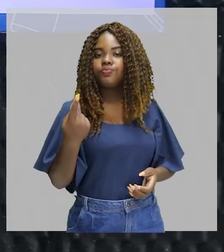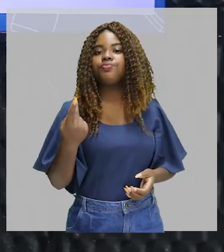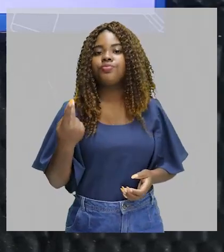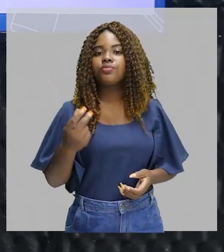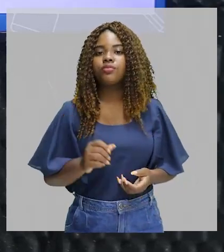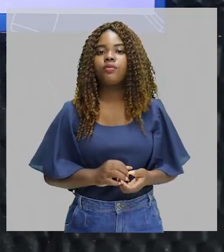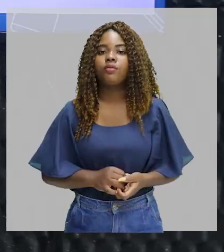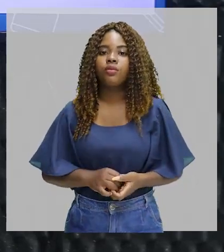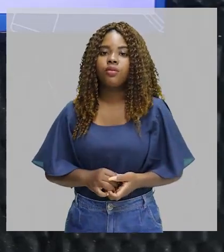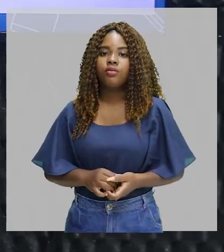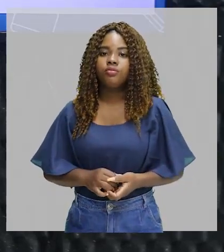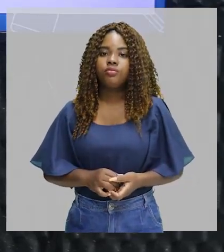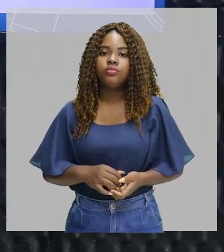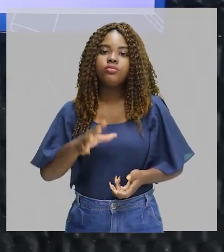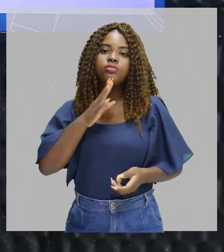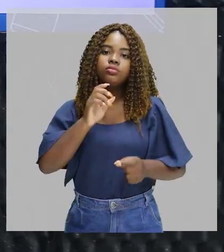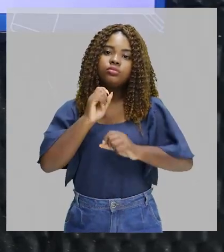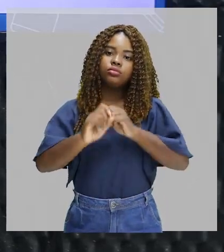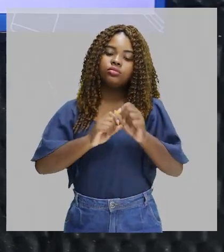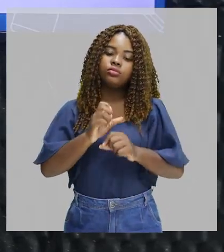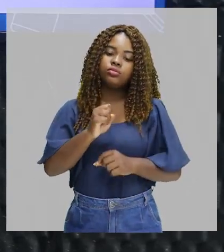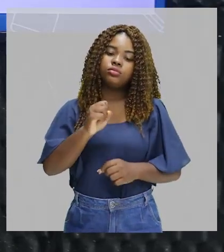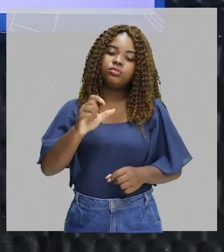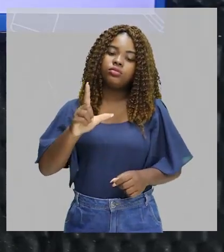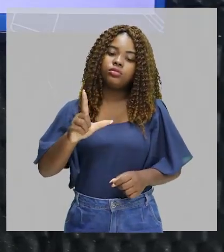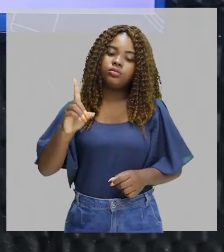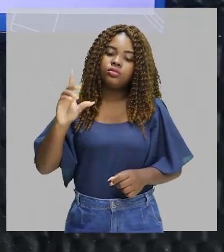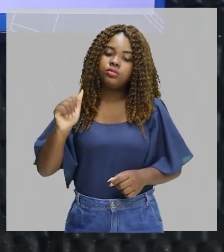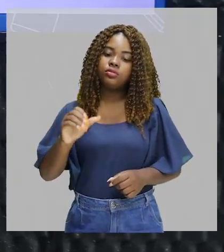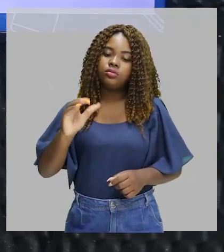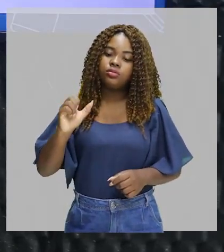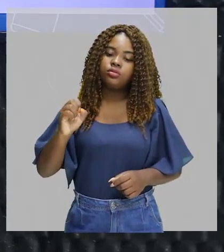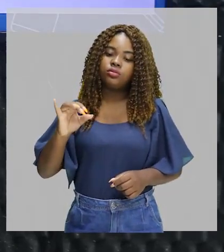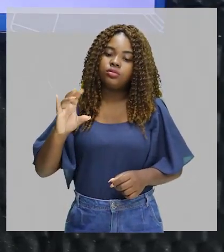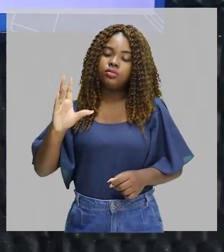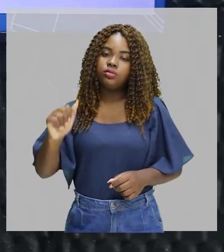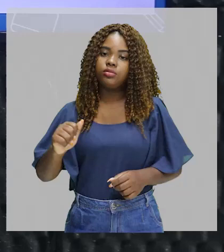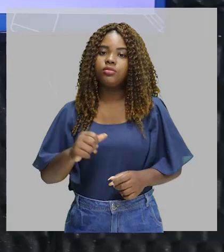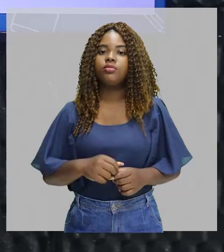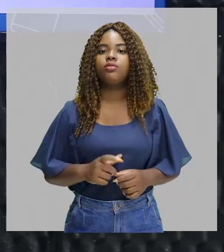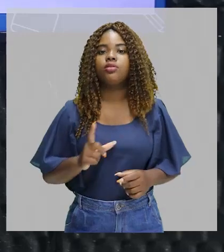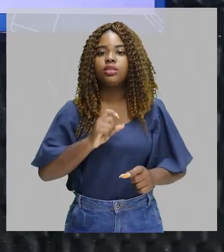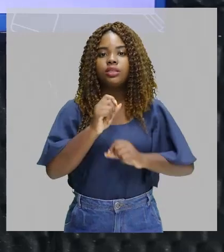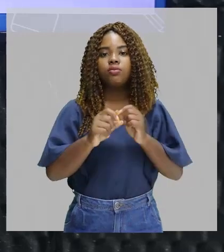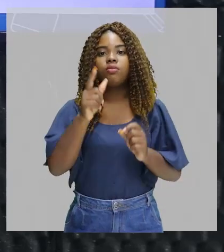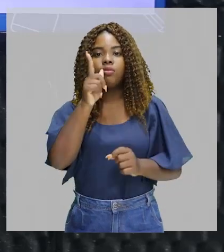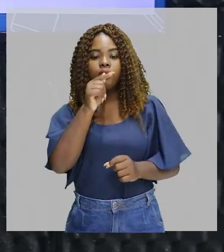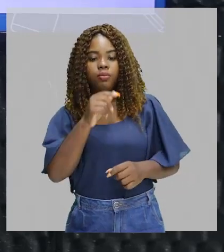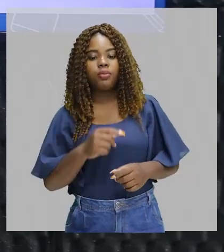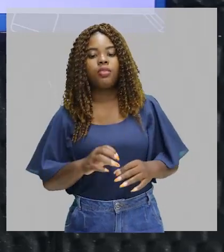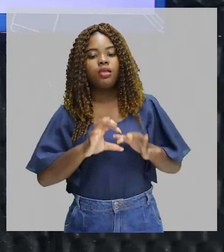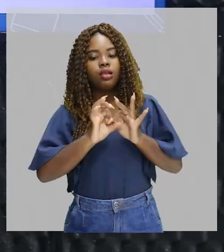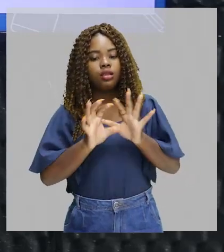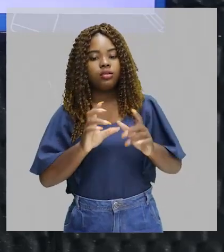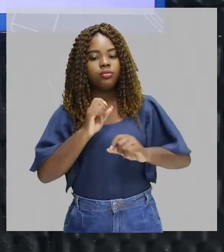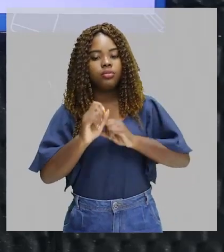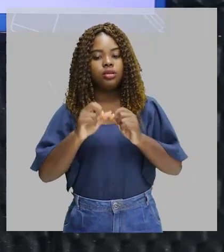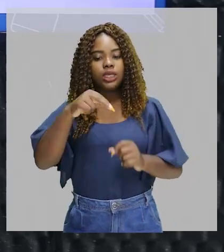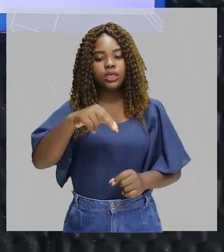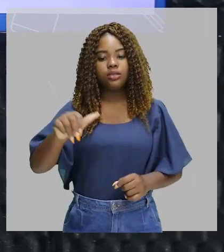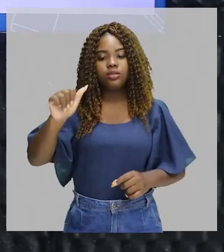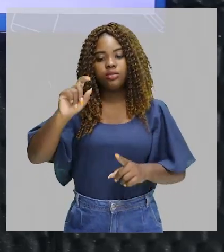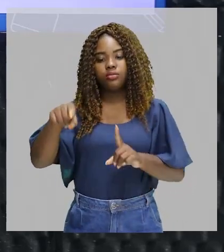conhece popularmente como soda cáustica. Então, NaOH, na presença de água, vai liberar o